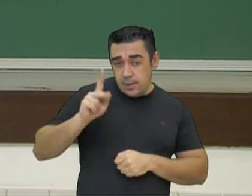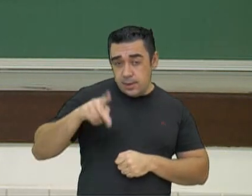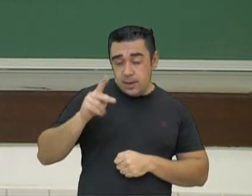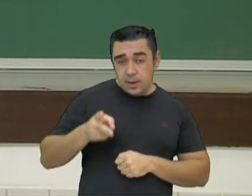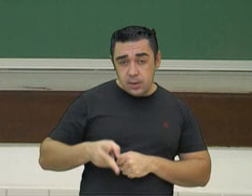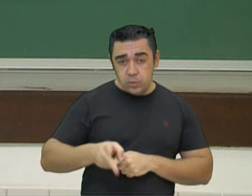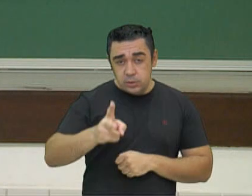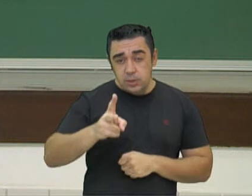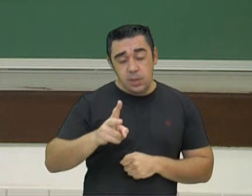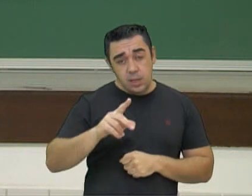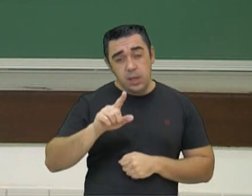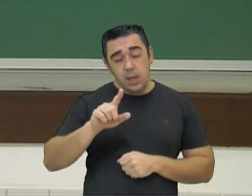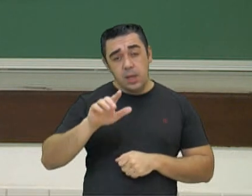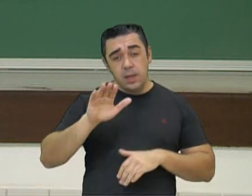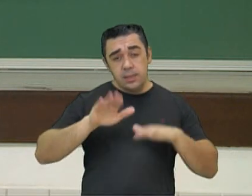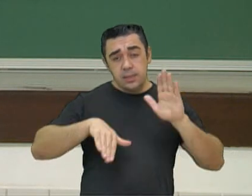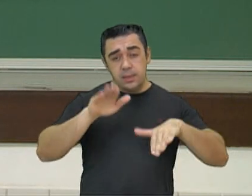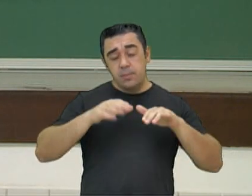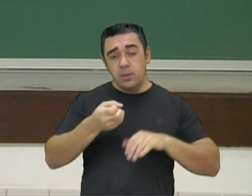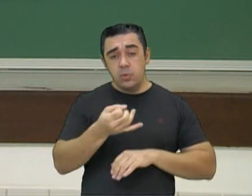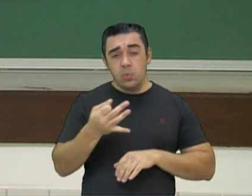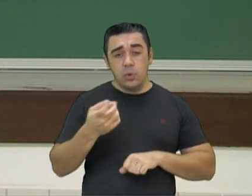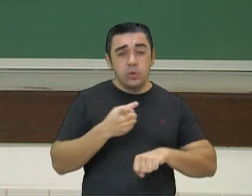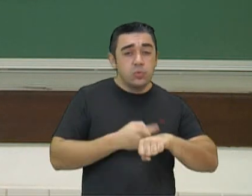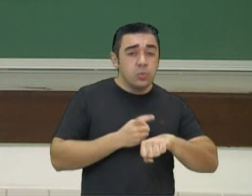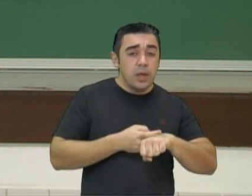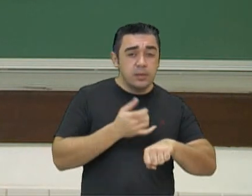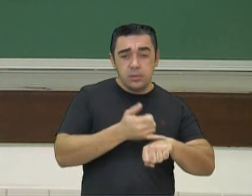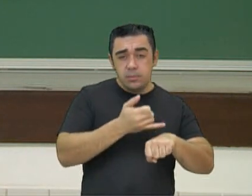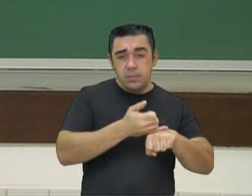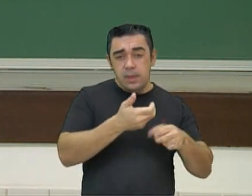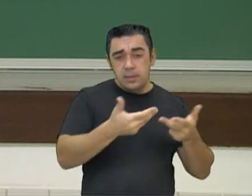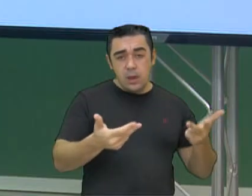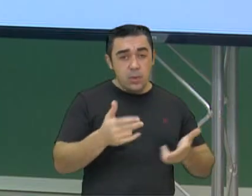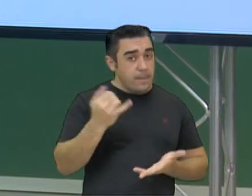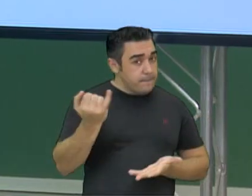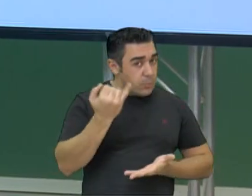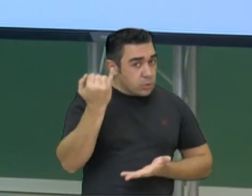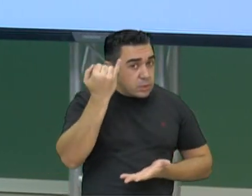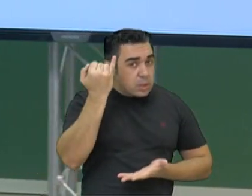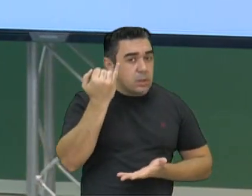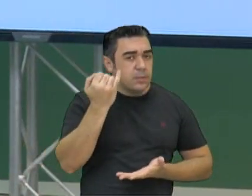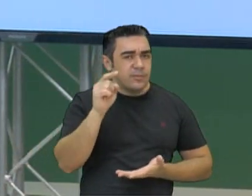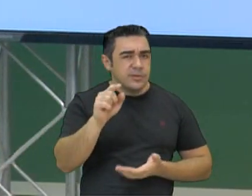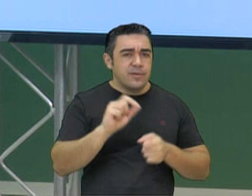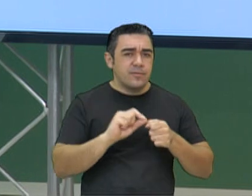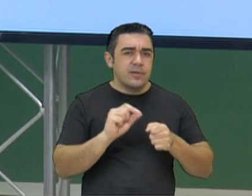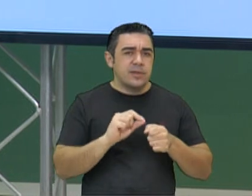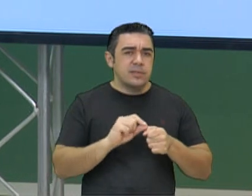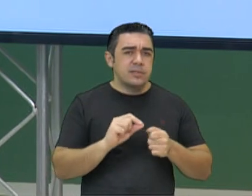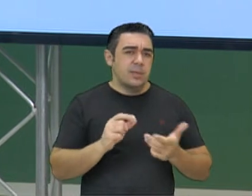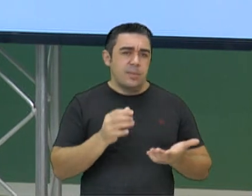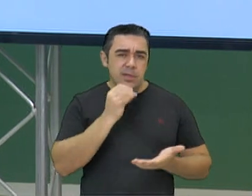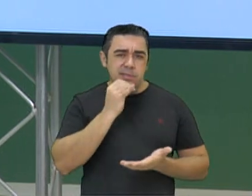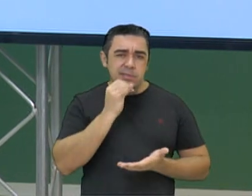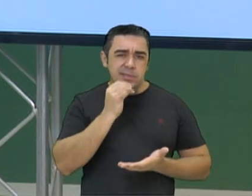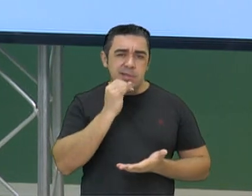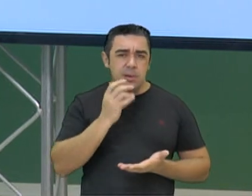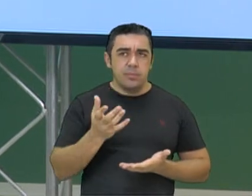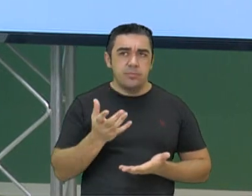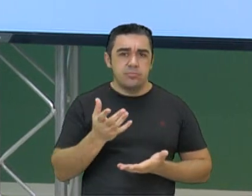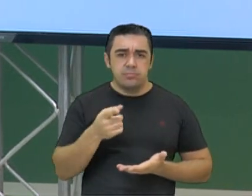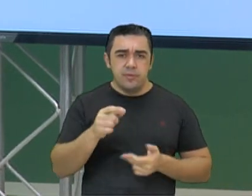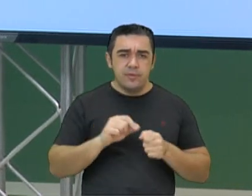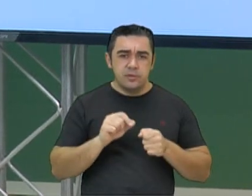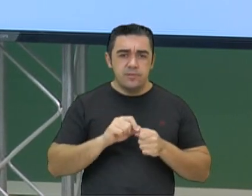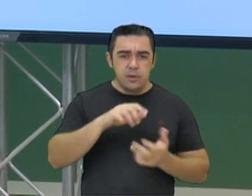depende basicamente do grau de dureza, certo? Isso é muito importante, porque quando você vai, por exemplo, fazer por